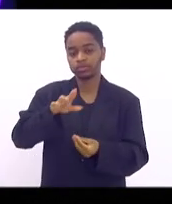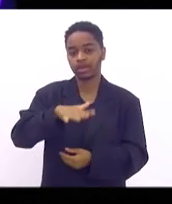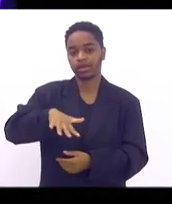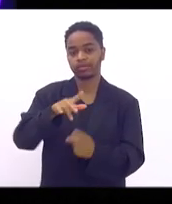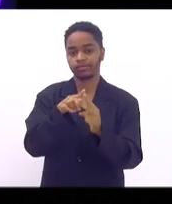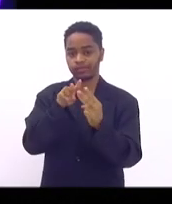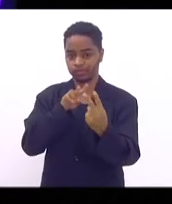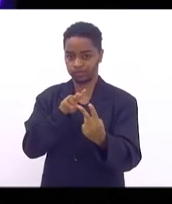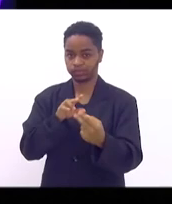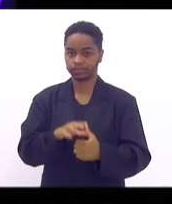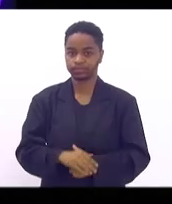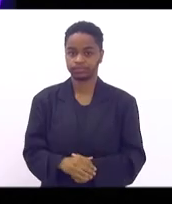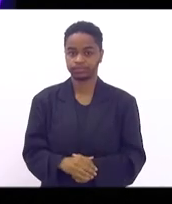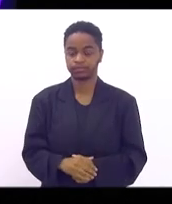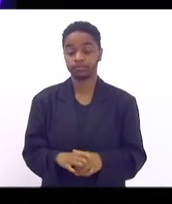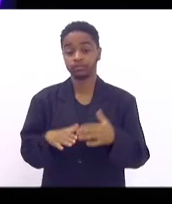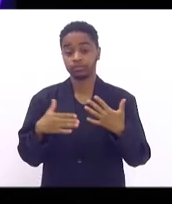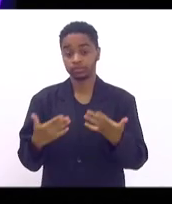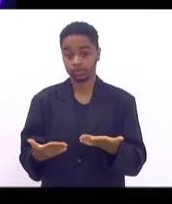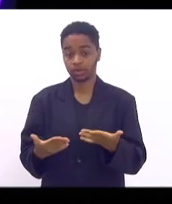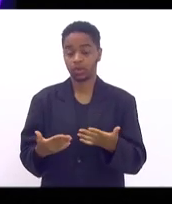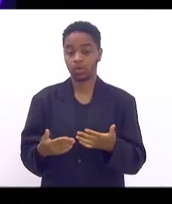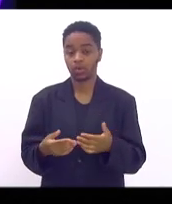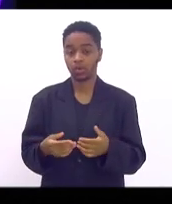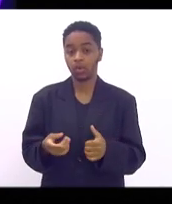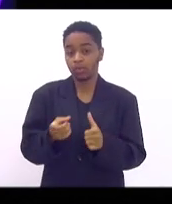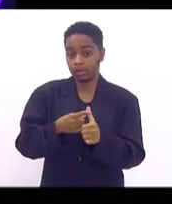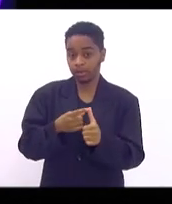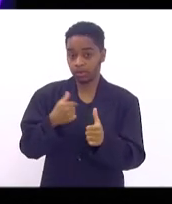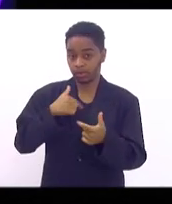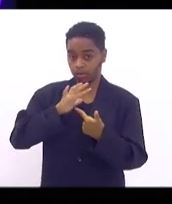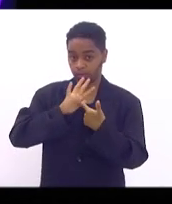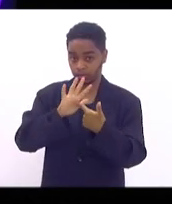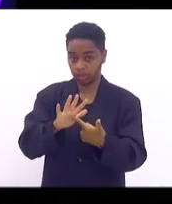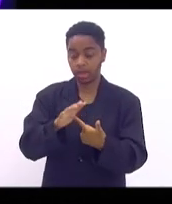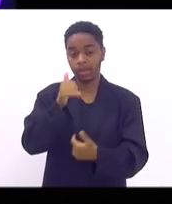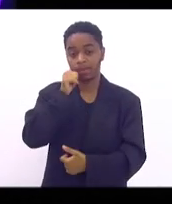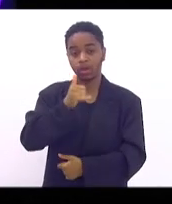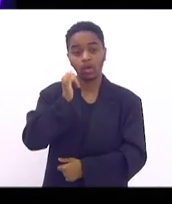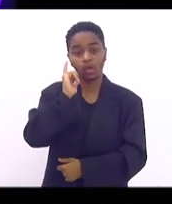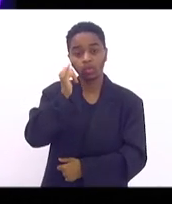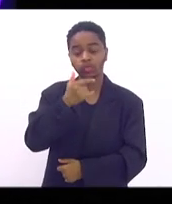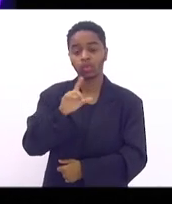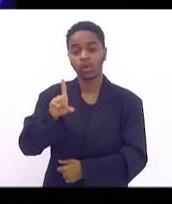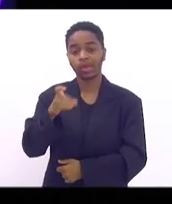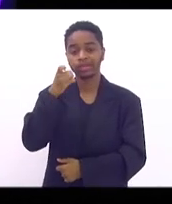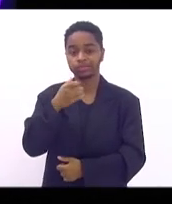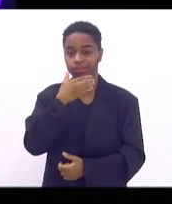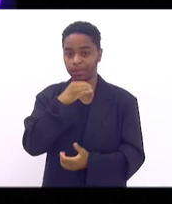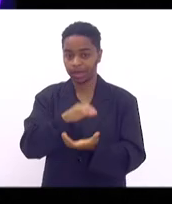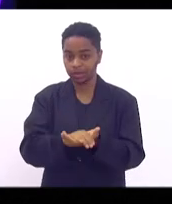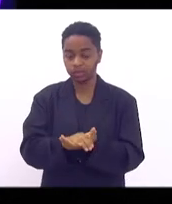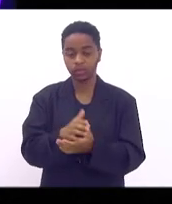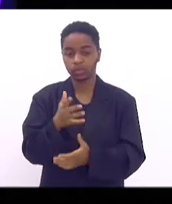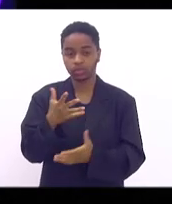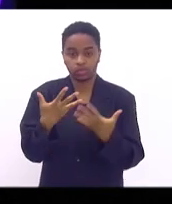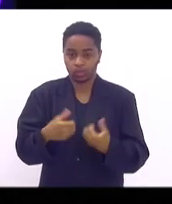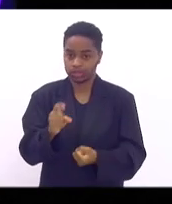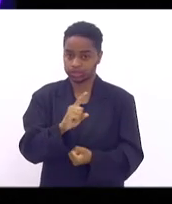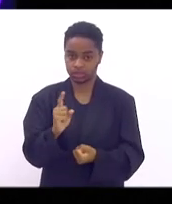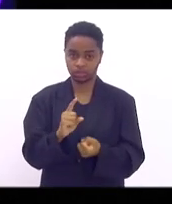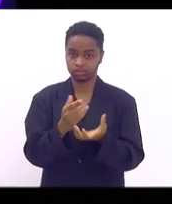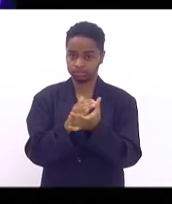virtuais. Então, esse primeiro caso, né, ela narrou que o ex-marido nunca aceitou a separação. Ela tem um